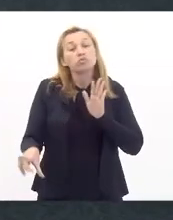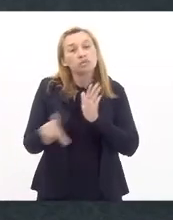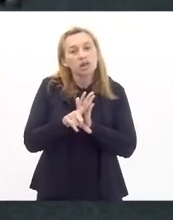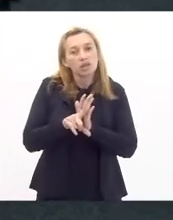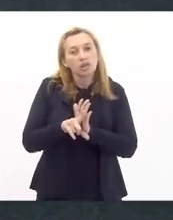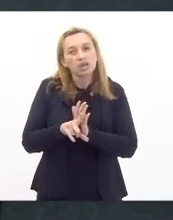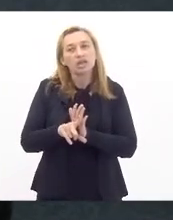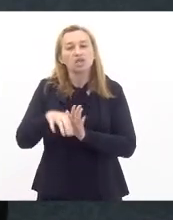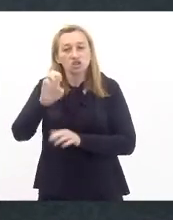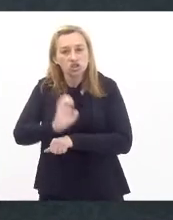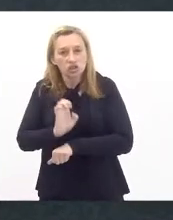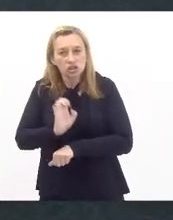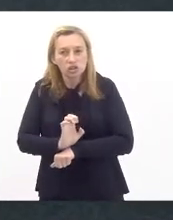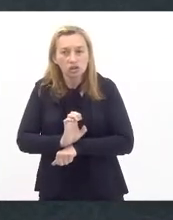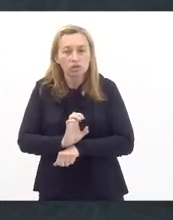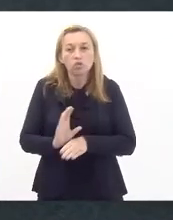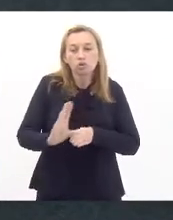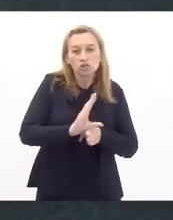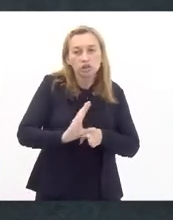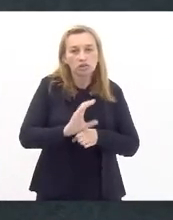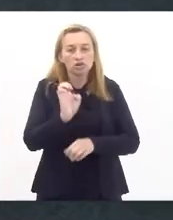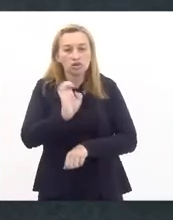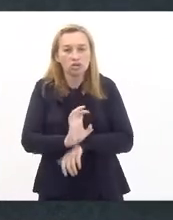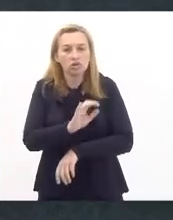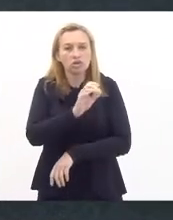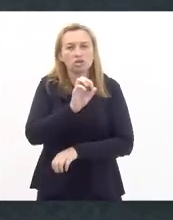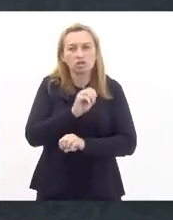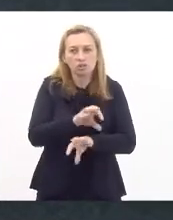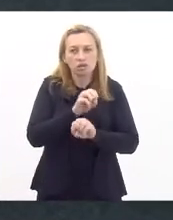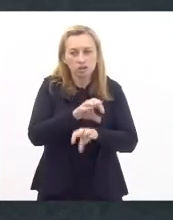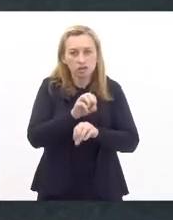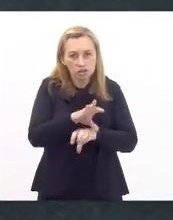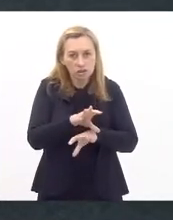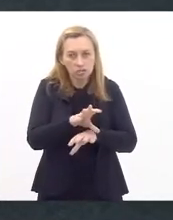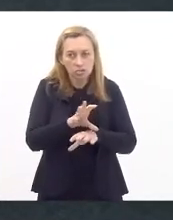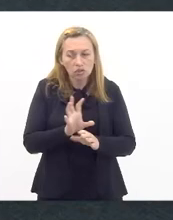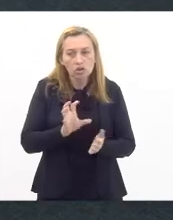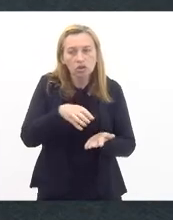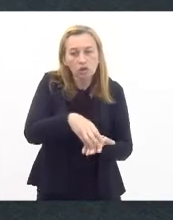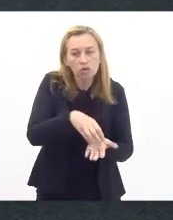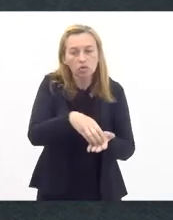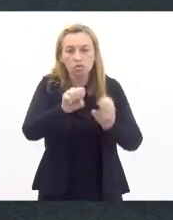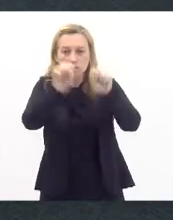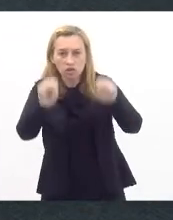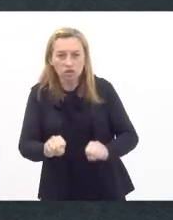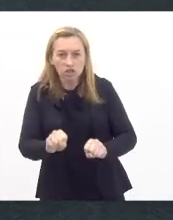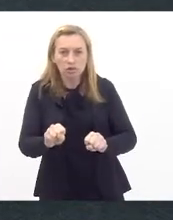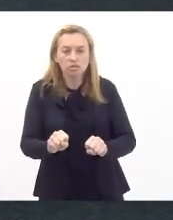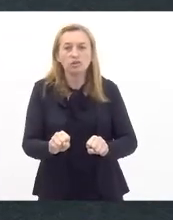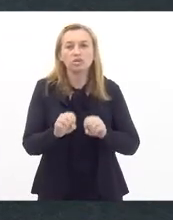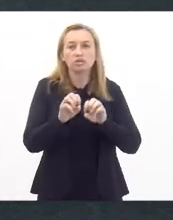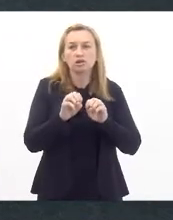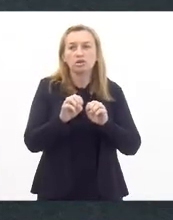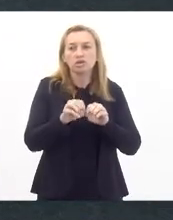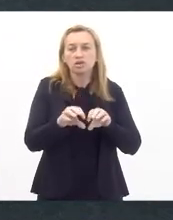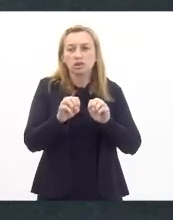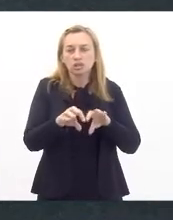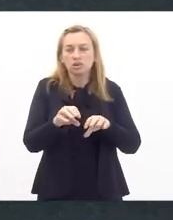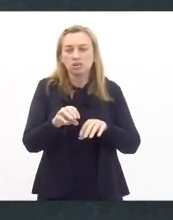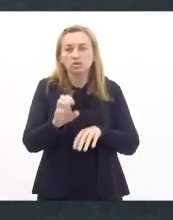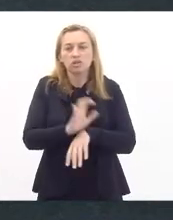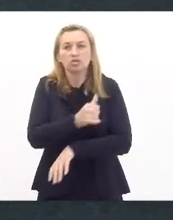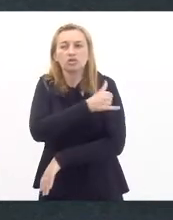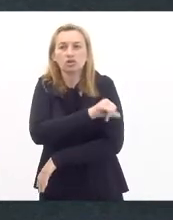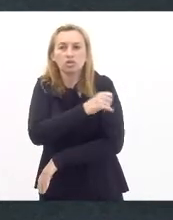a legislação Estadual o papel do Conselho Estadual de Educação que o órgão normativo do sistema estadual de ensino do Rio de Janeiro e